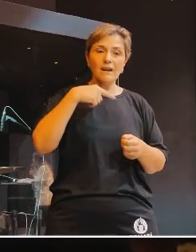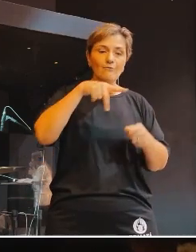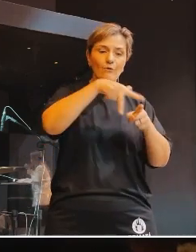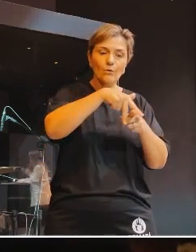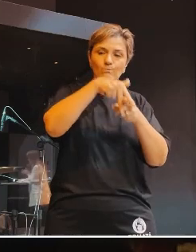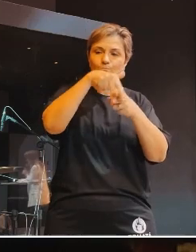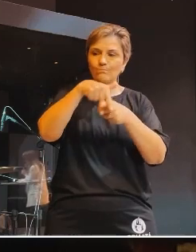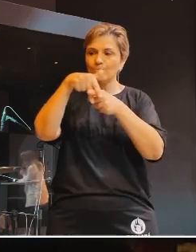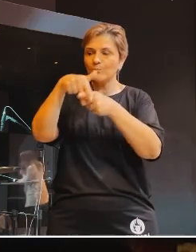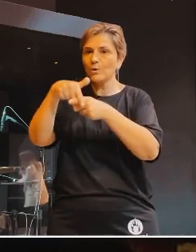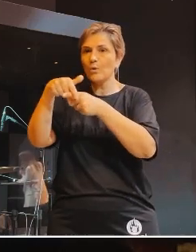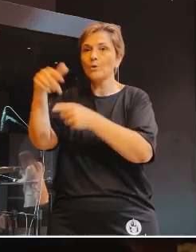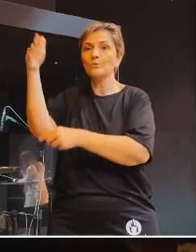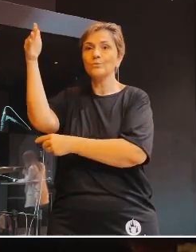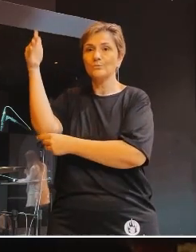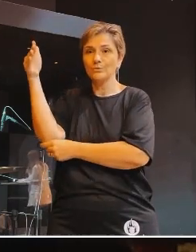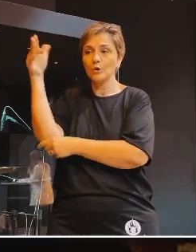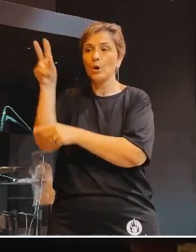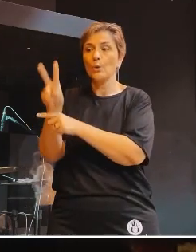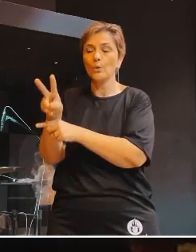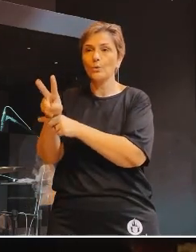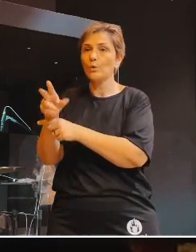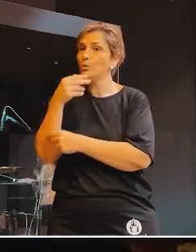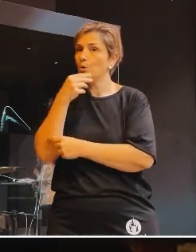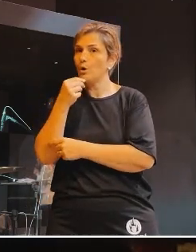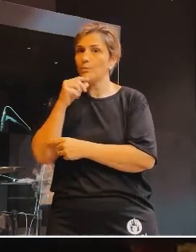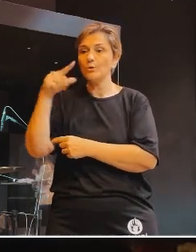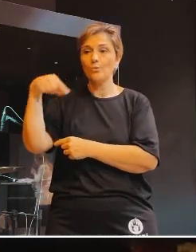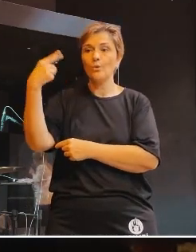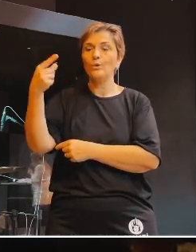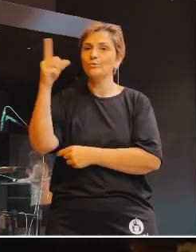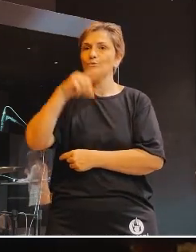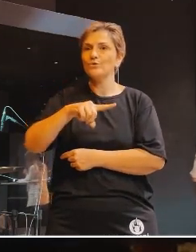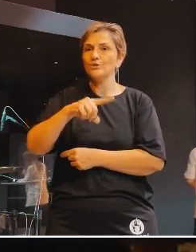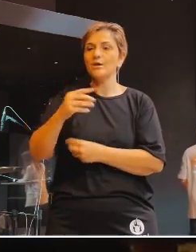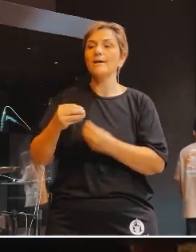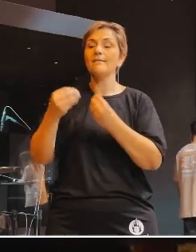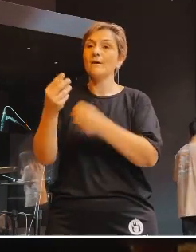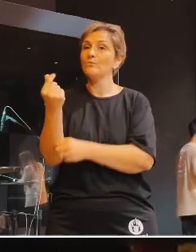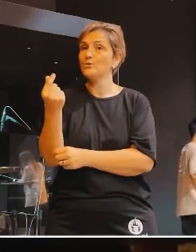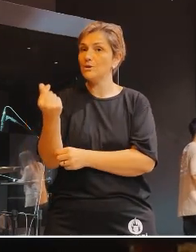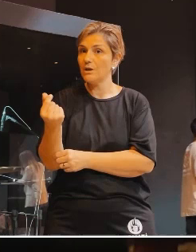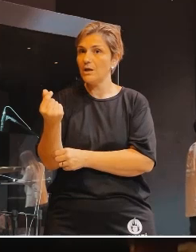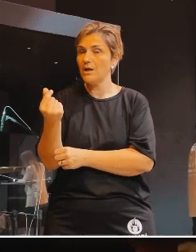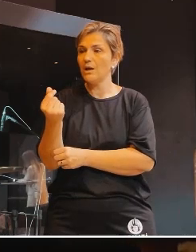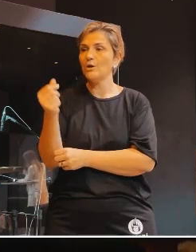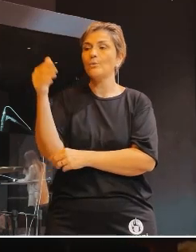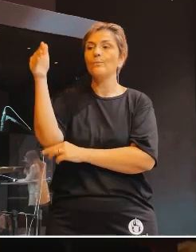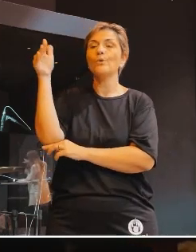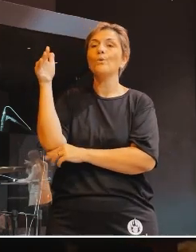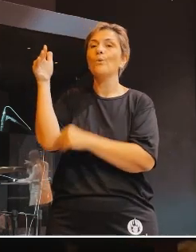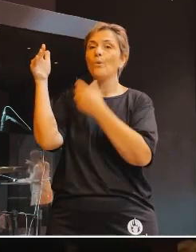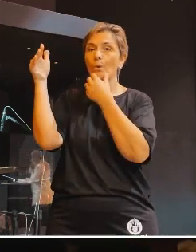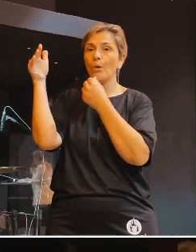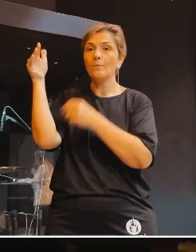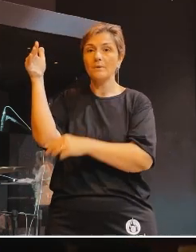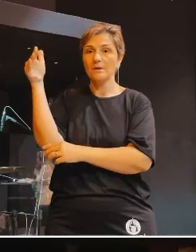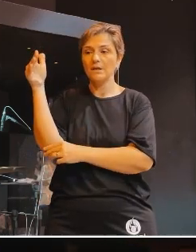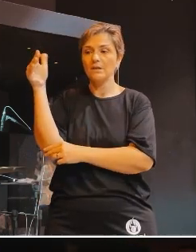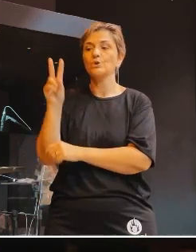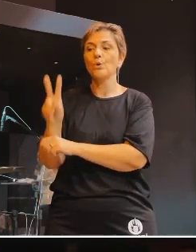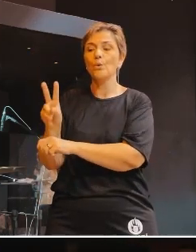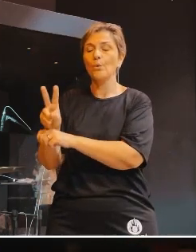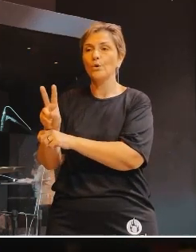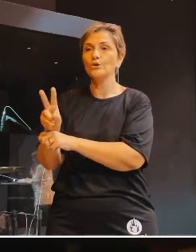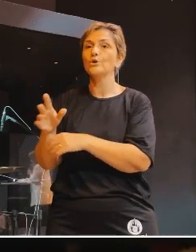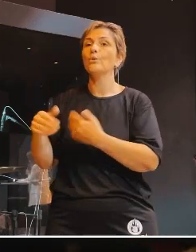levou-o para uma hospedaria e cuidou dele. No dia seguinte, deu 2 denários ao hospedeiro e lhe disse: cuide dele, quando eu